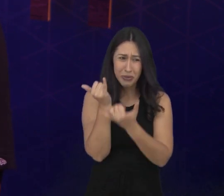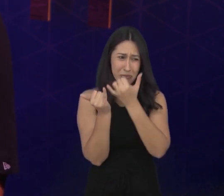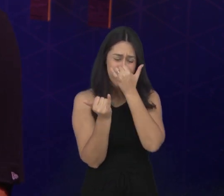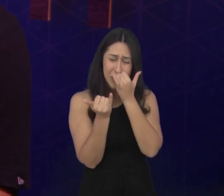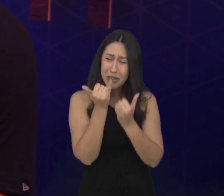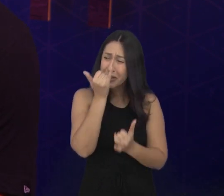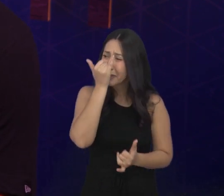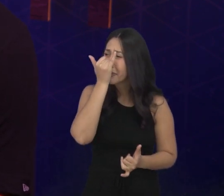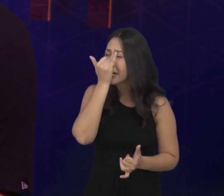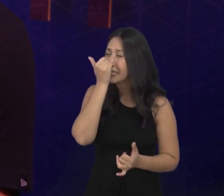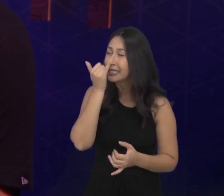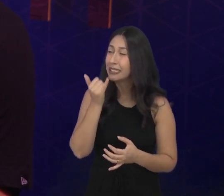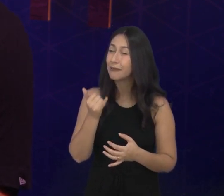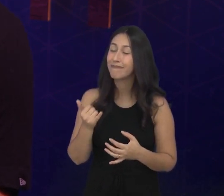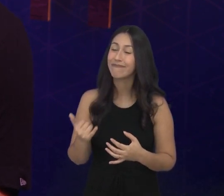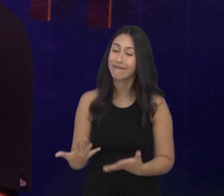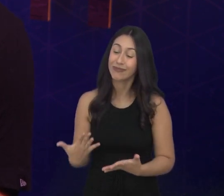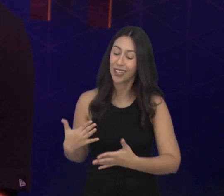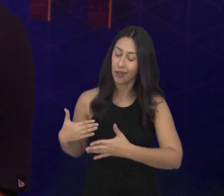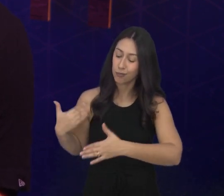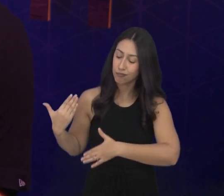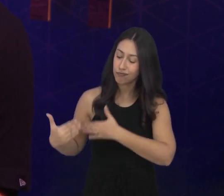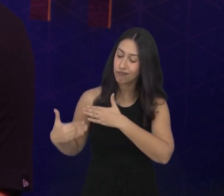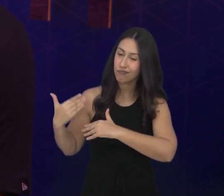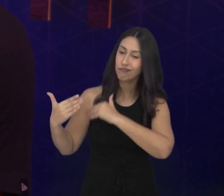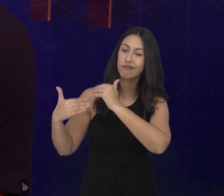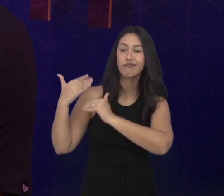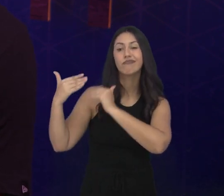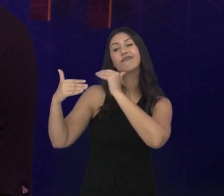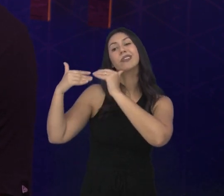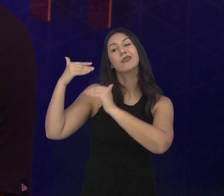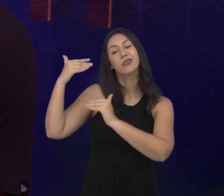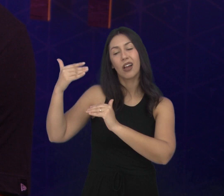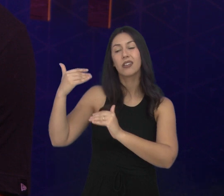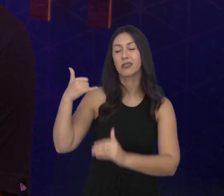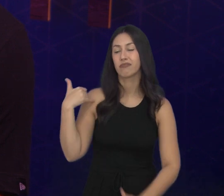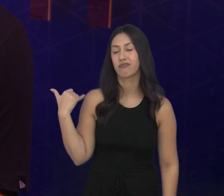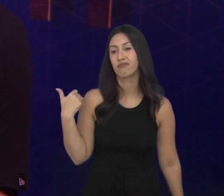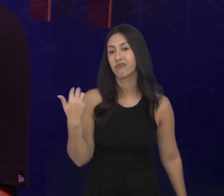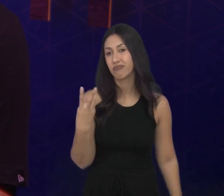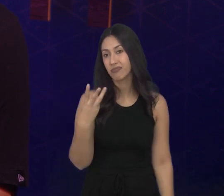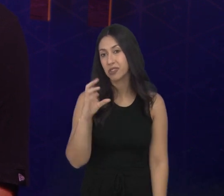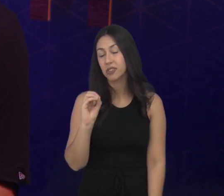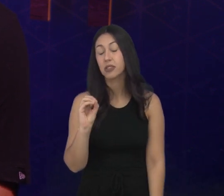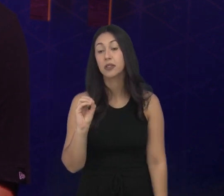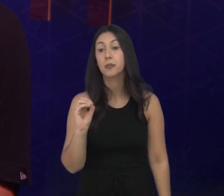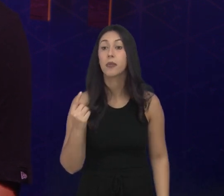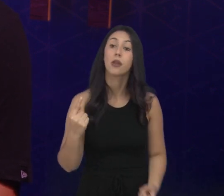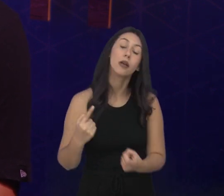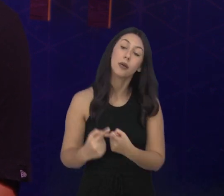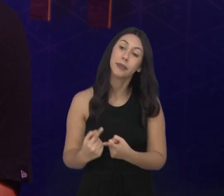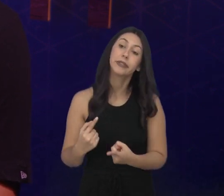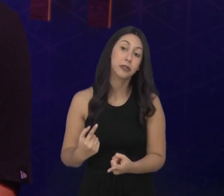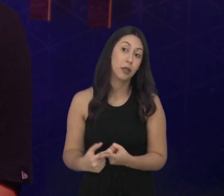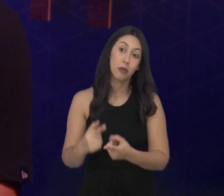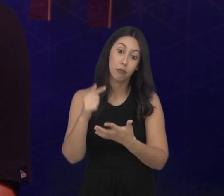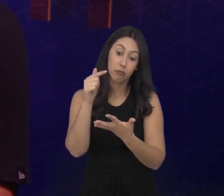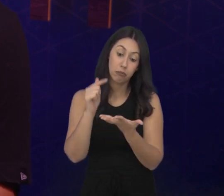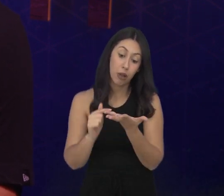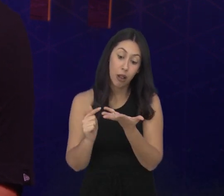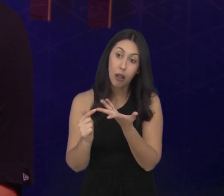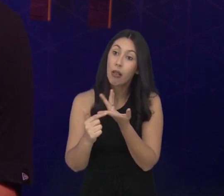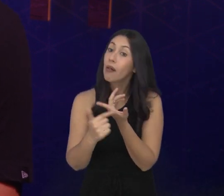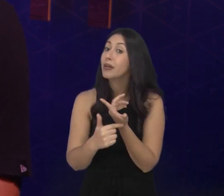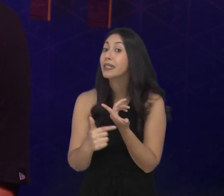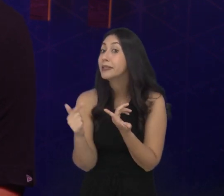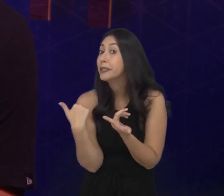ou grandes frustrações é tipo um processo da crise dos 30, né? Porque vai ter um monte